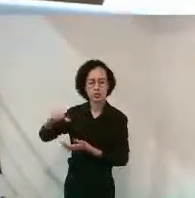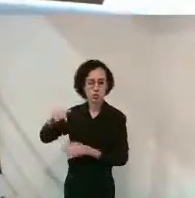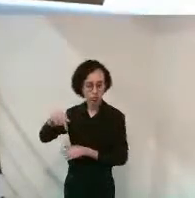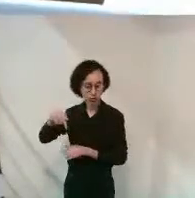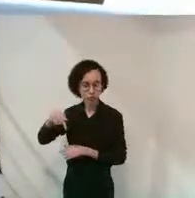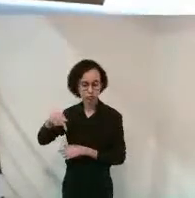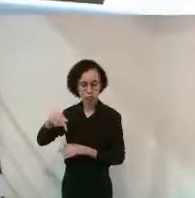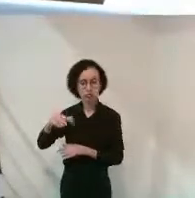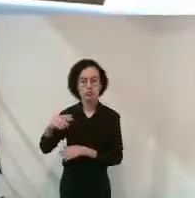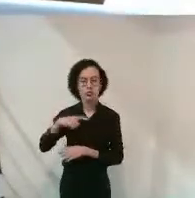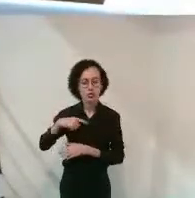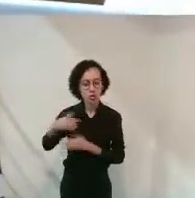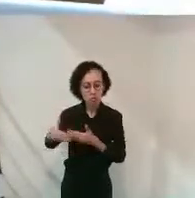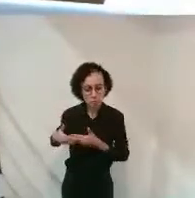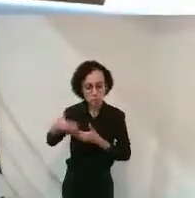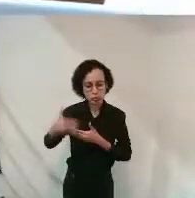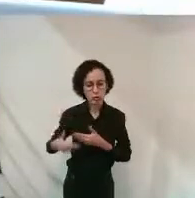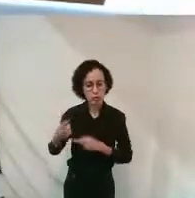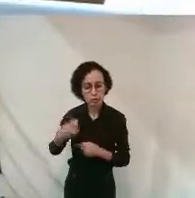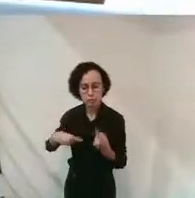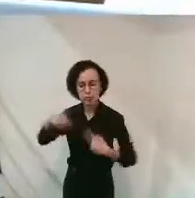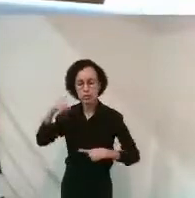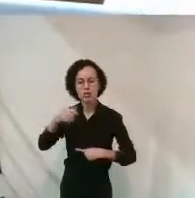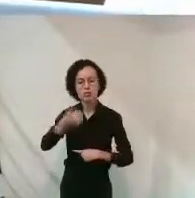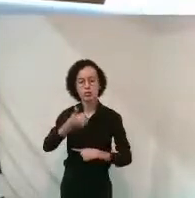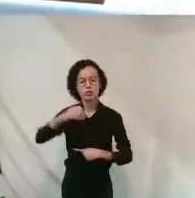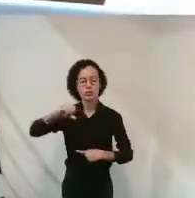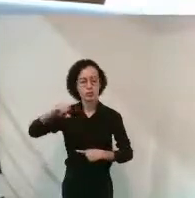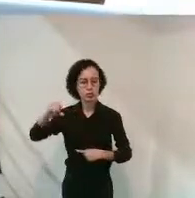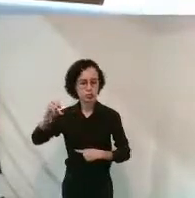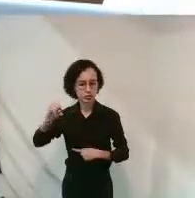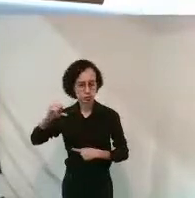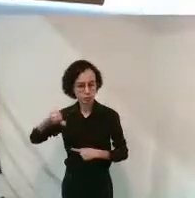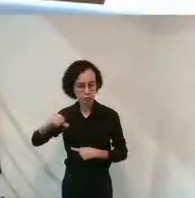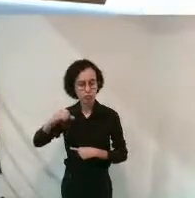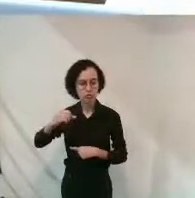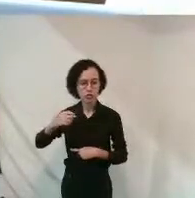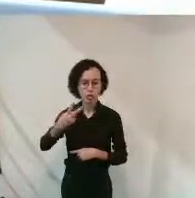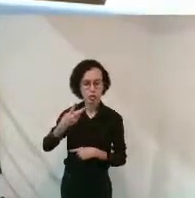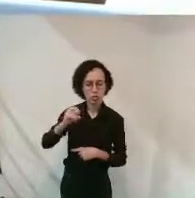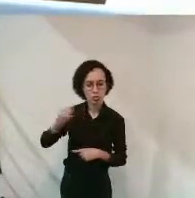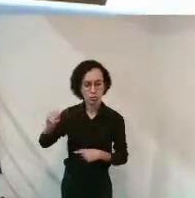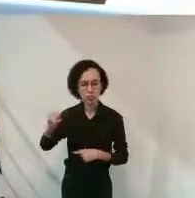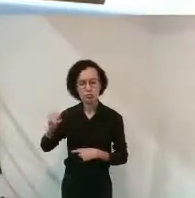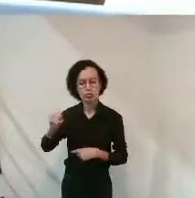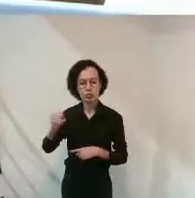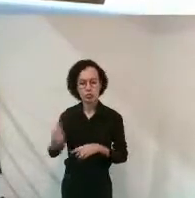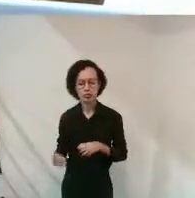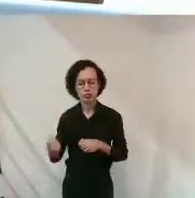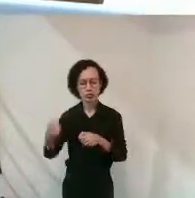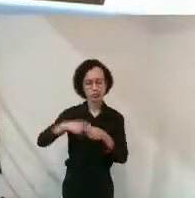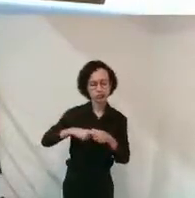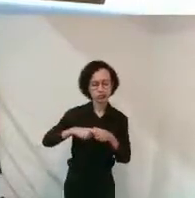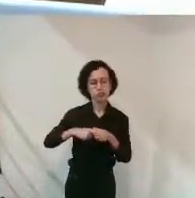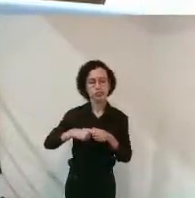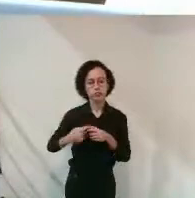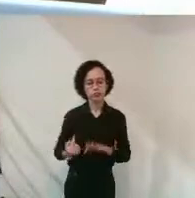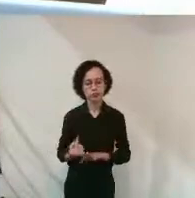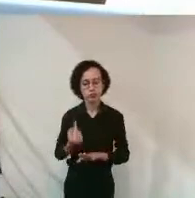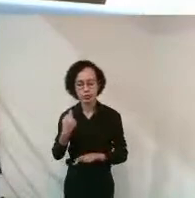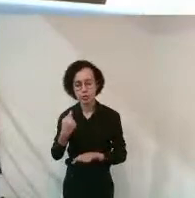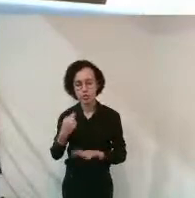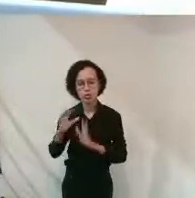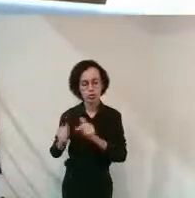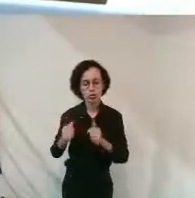1997. Tivemos um avanço em 1999, 2000, e depois um grande retrocesso em que praticamente todos os municípios